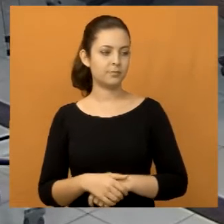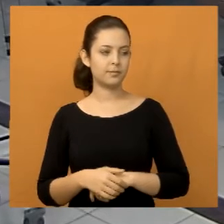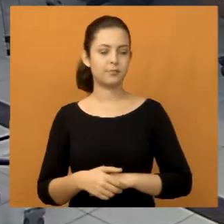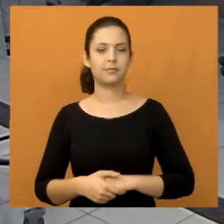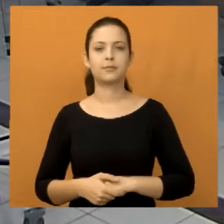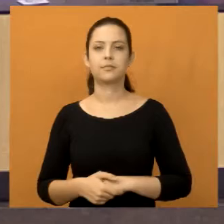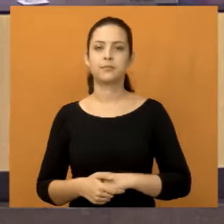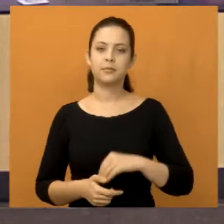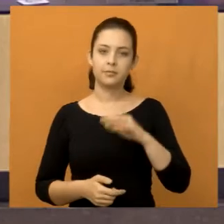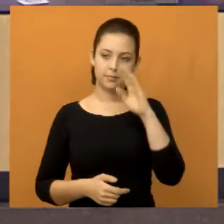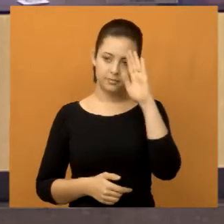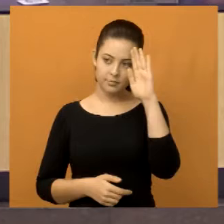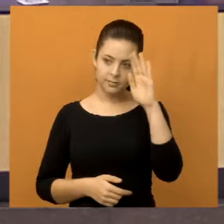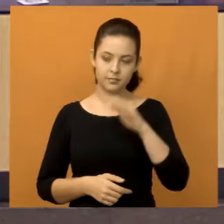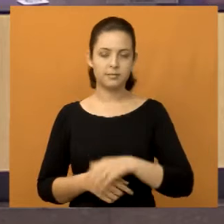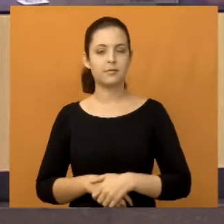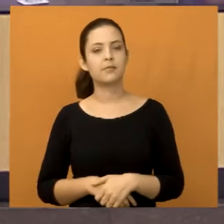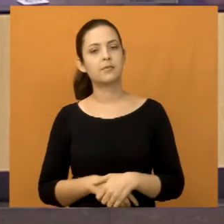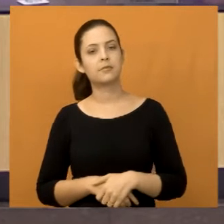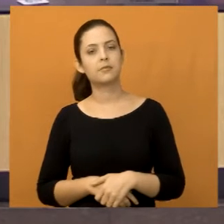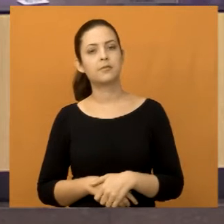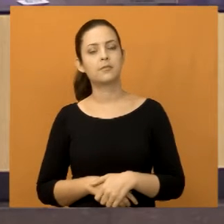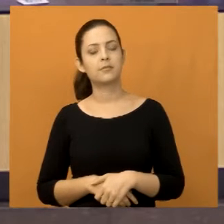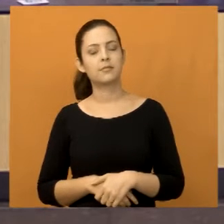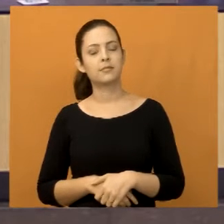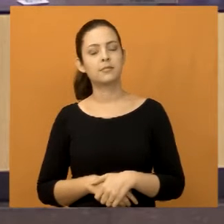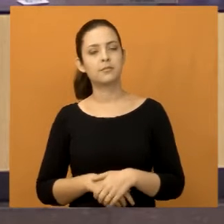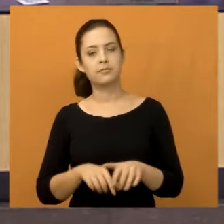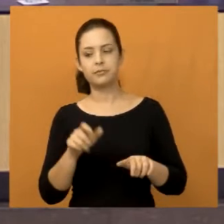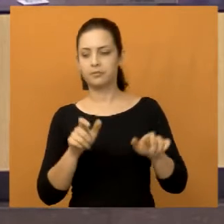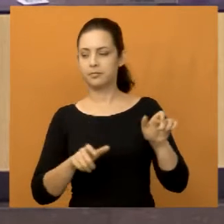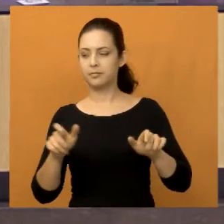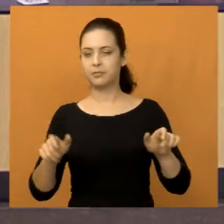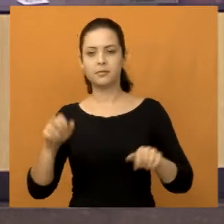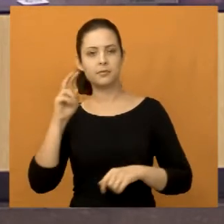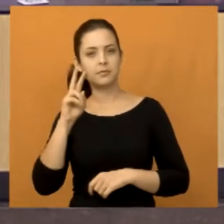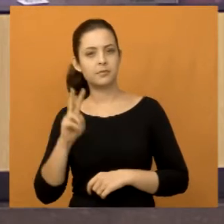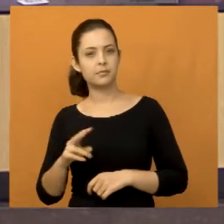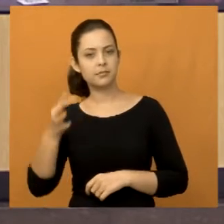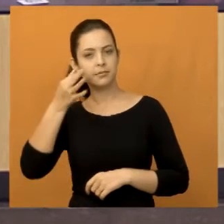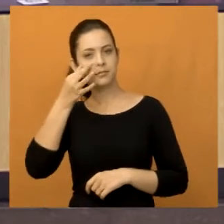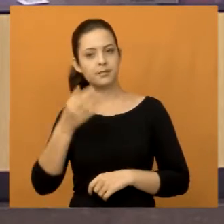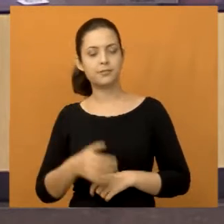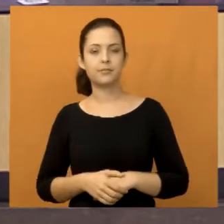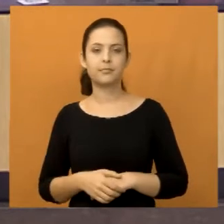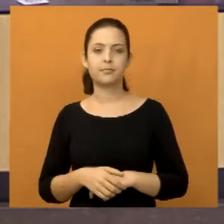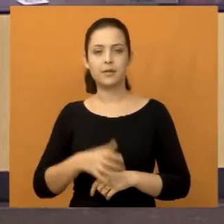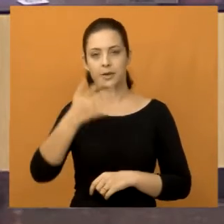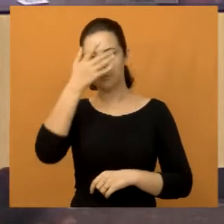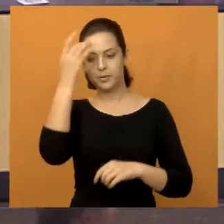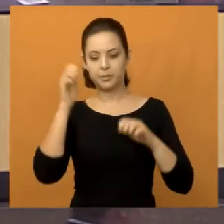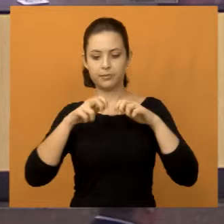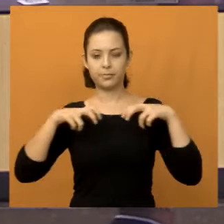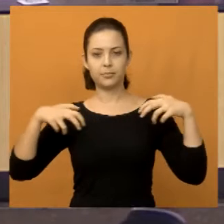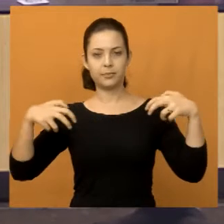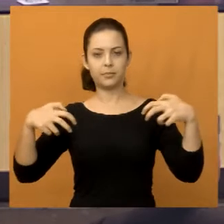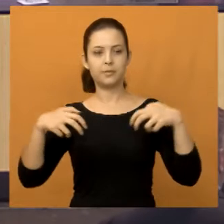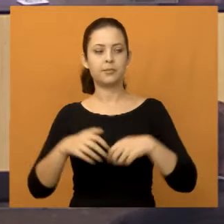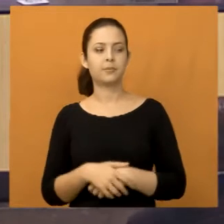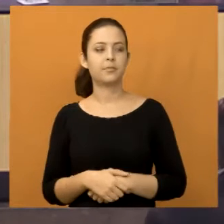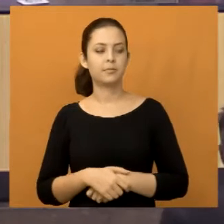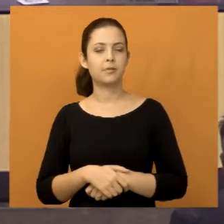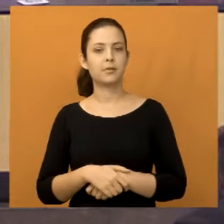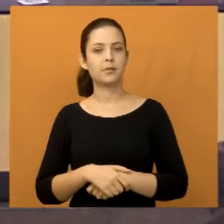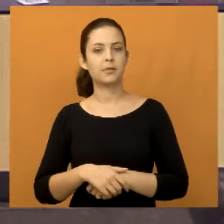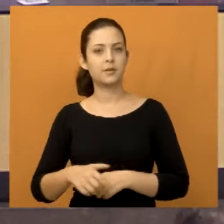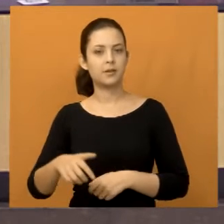Quero cumprimentar mais uma vez esta casa, os vereadores que estão aqui presentes, o público que está nas galerias, quem está